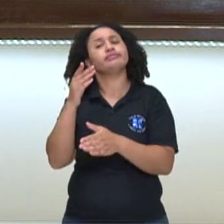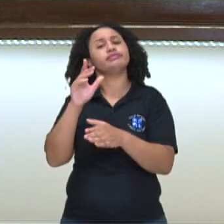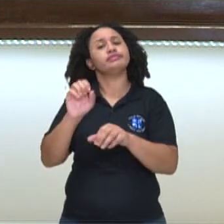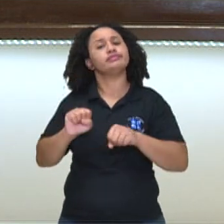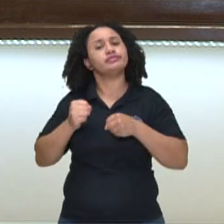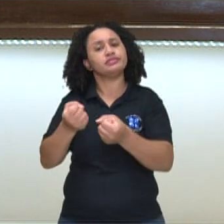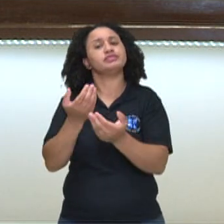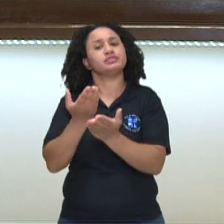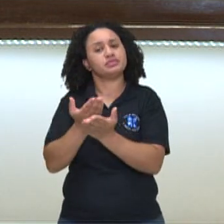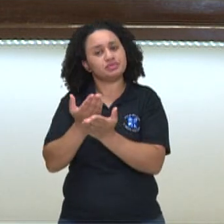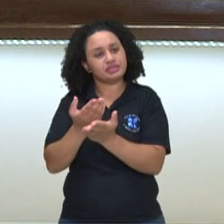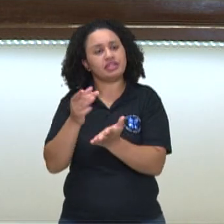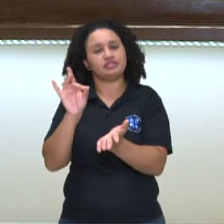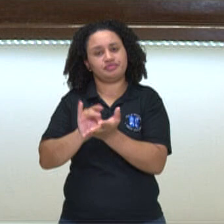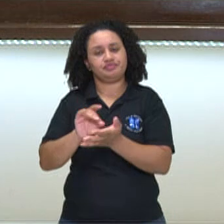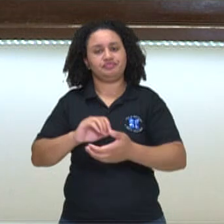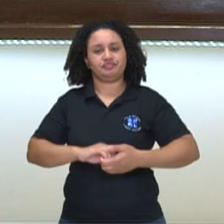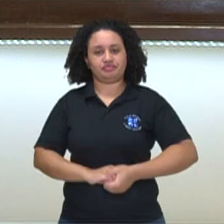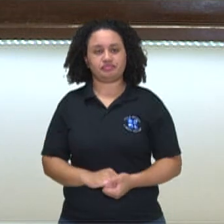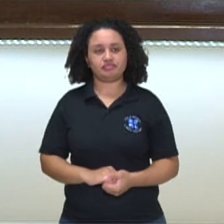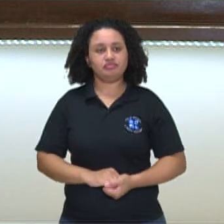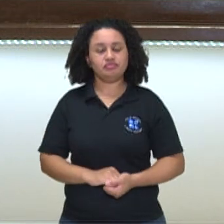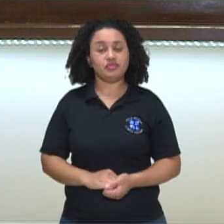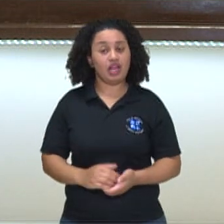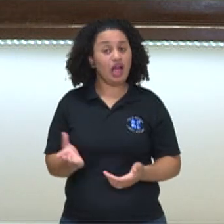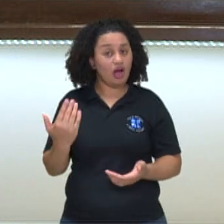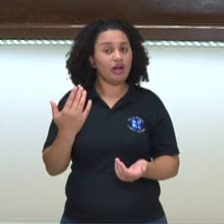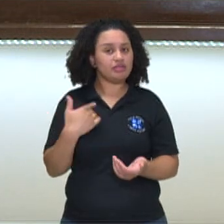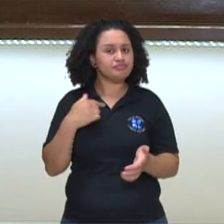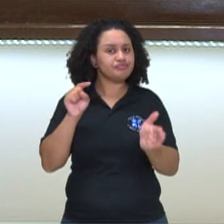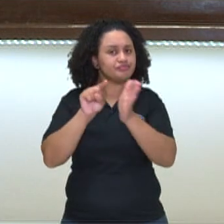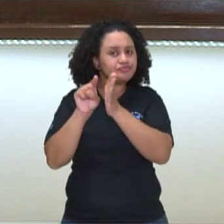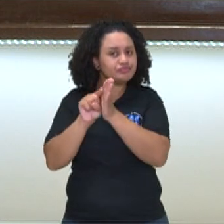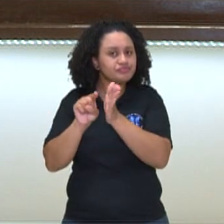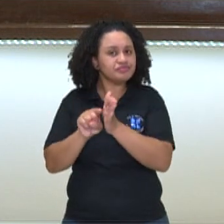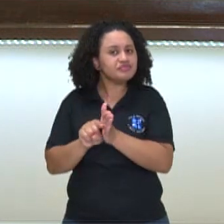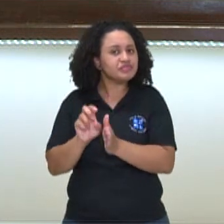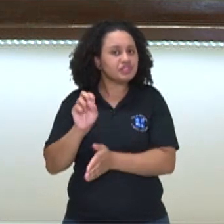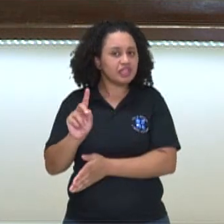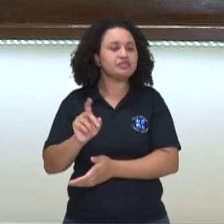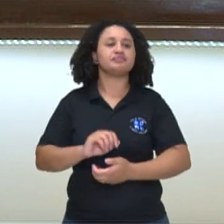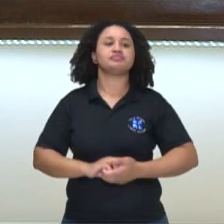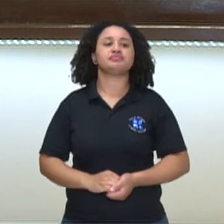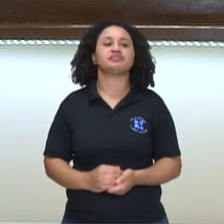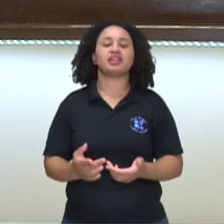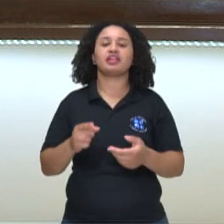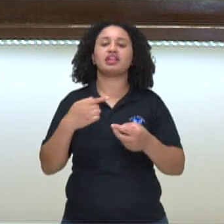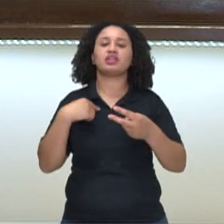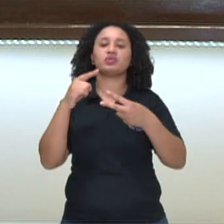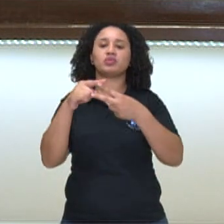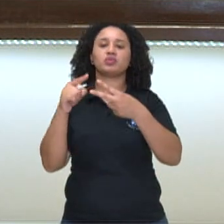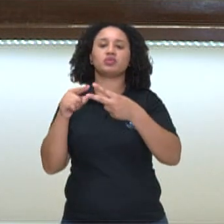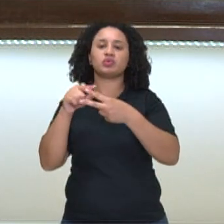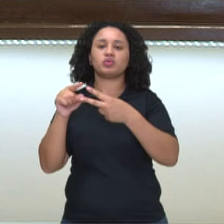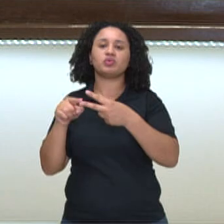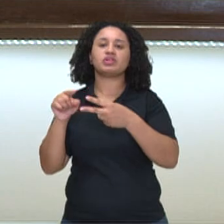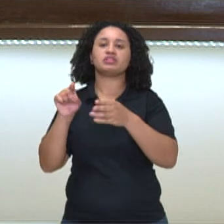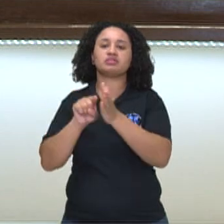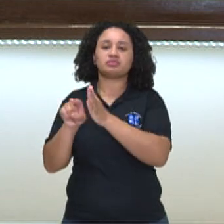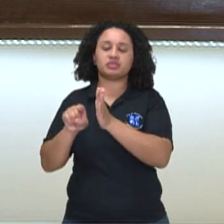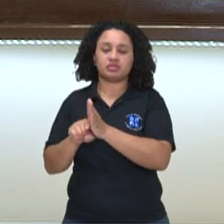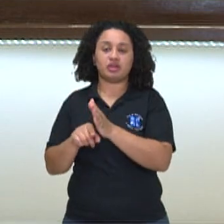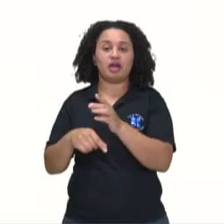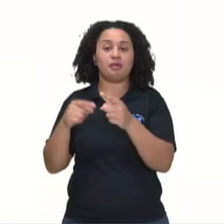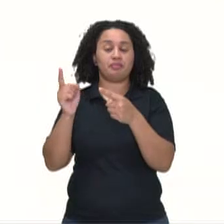efetivo. Ready for the quiz? Vamos para o nosso quiz? Aqui nós temos duas perguntas. A primeira eu quero que